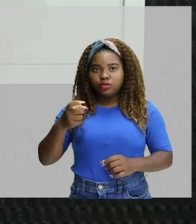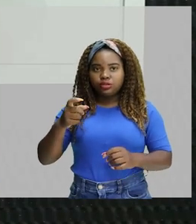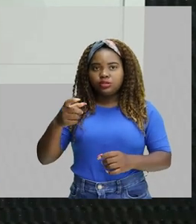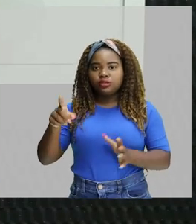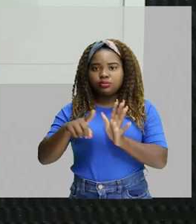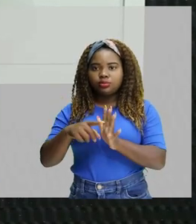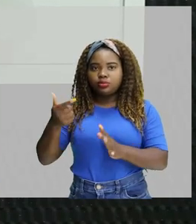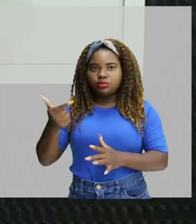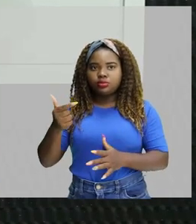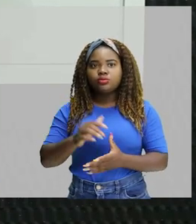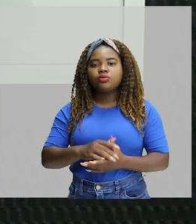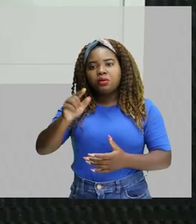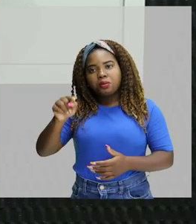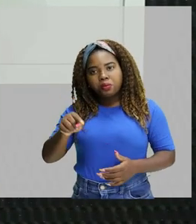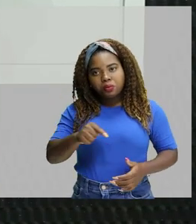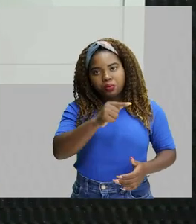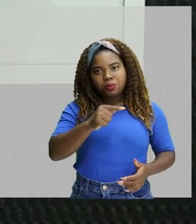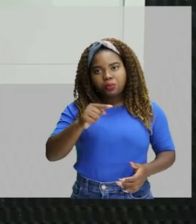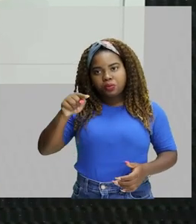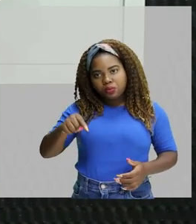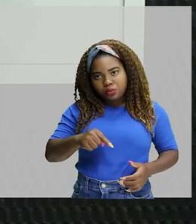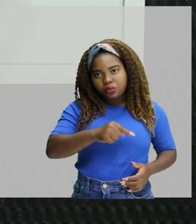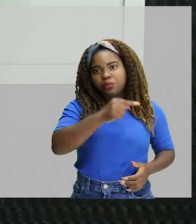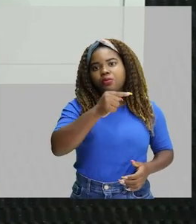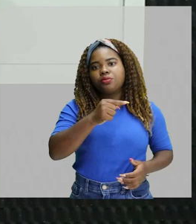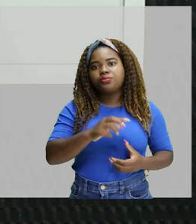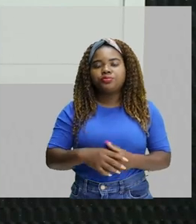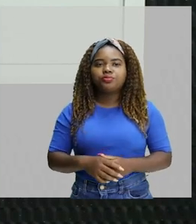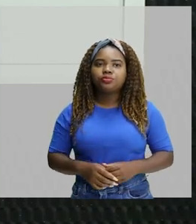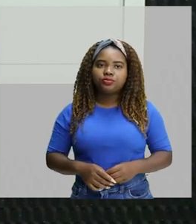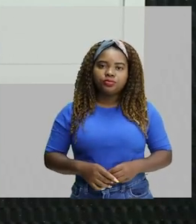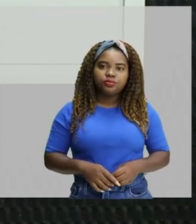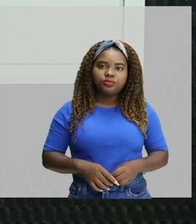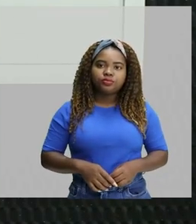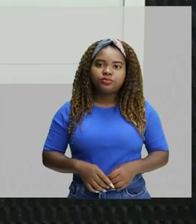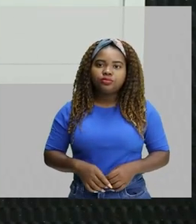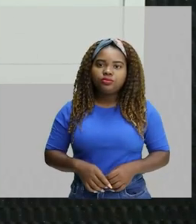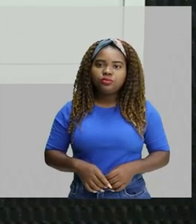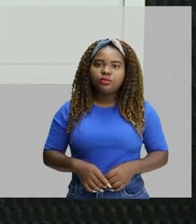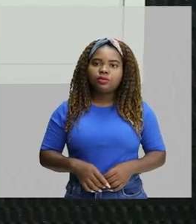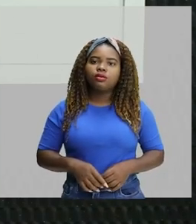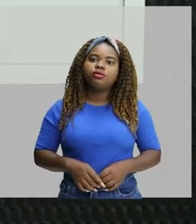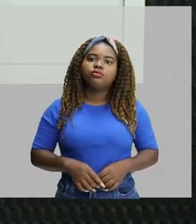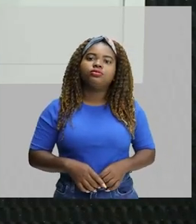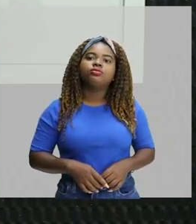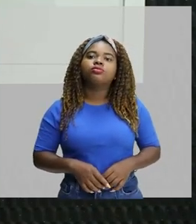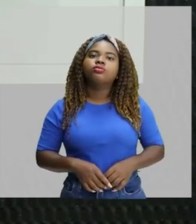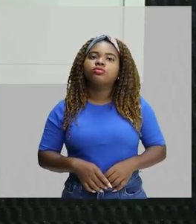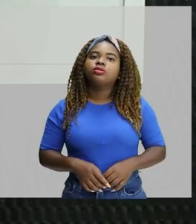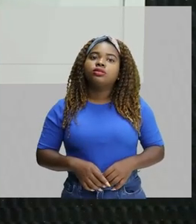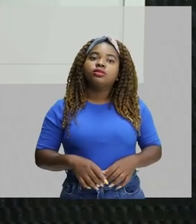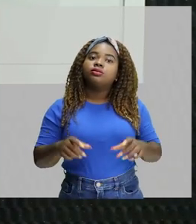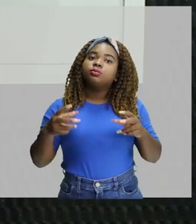1 Vai Multiplicar pelo -2 Vai Multiplicar pelo X qu a mesma coisa aqui o